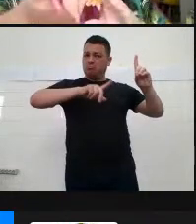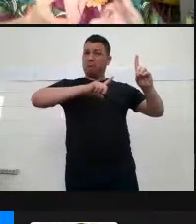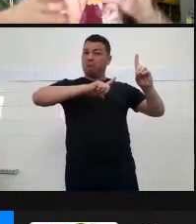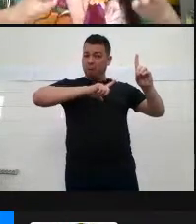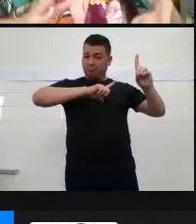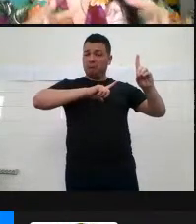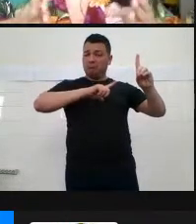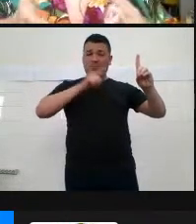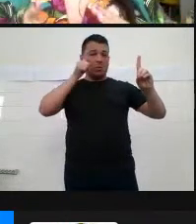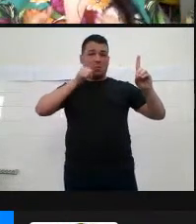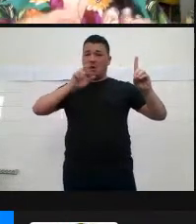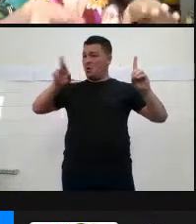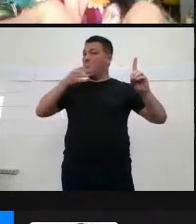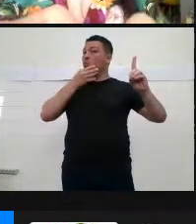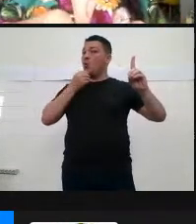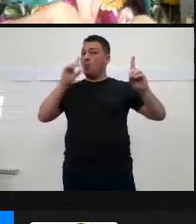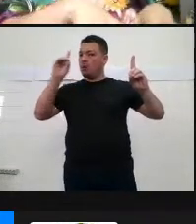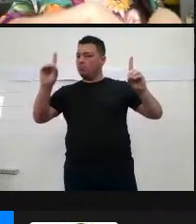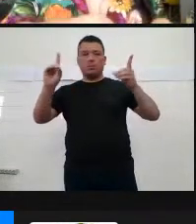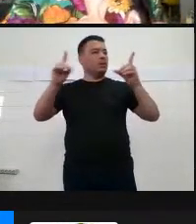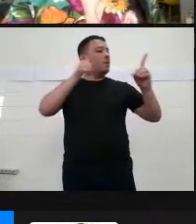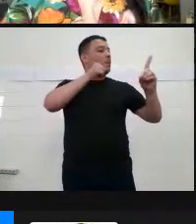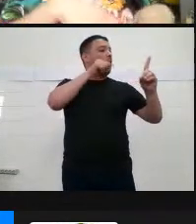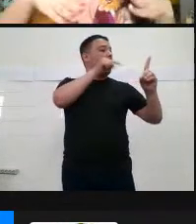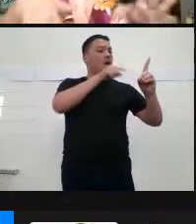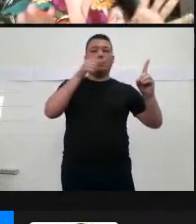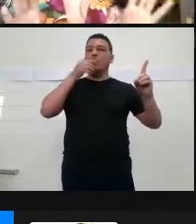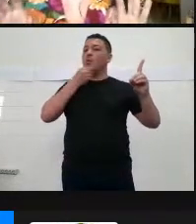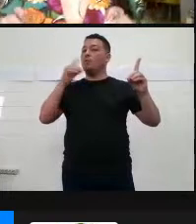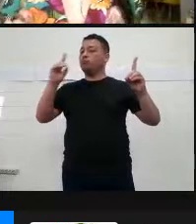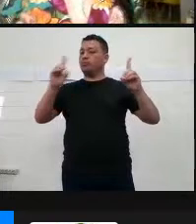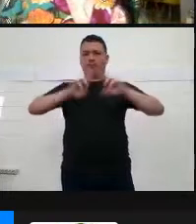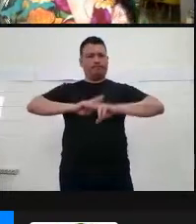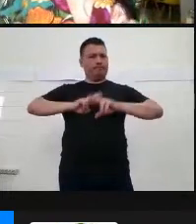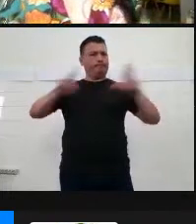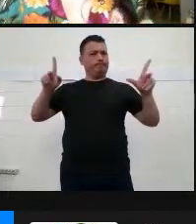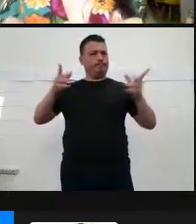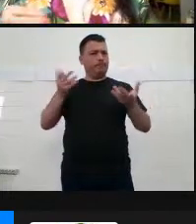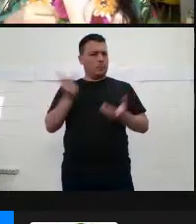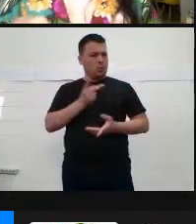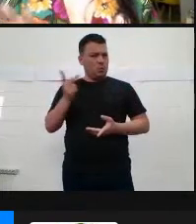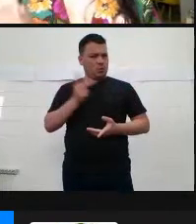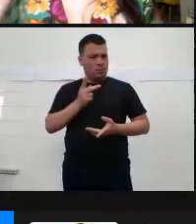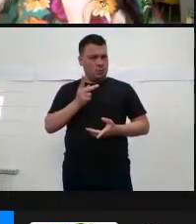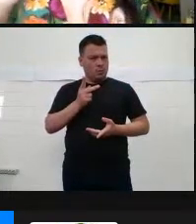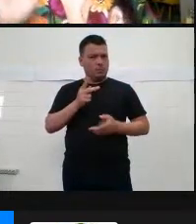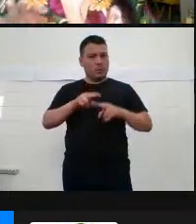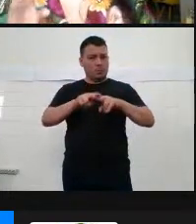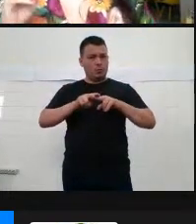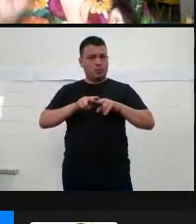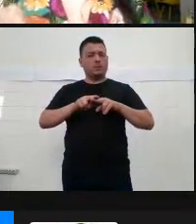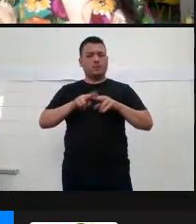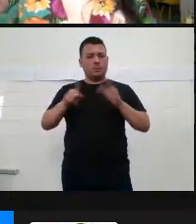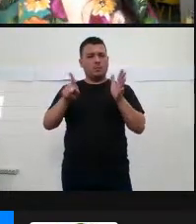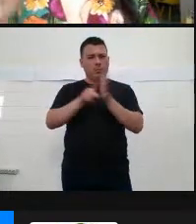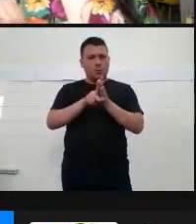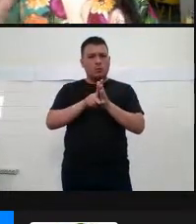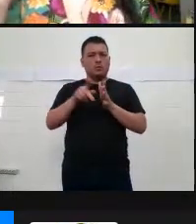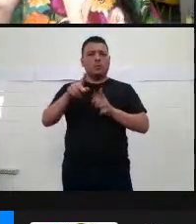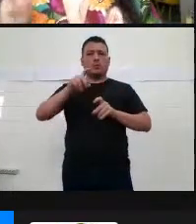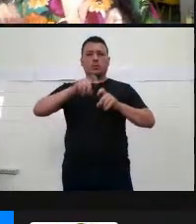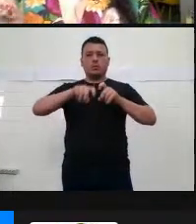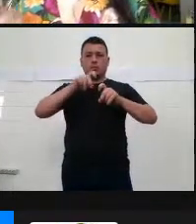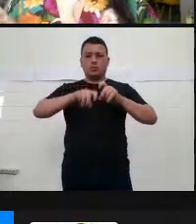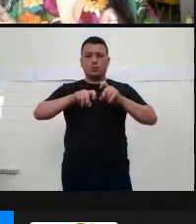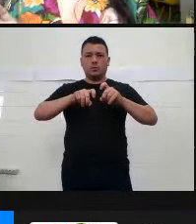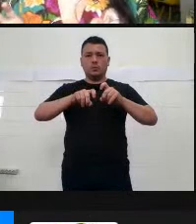vão ser marcadas ainda a partir dessa visão funcional do sexo